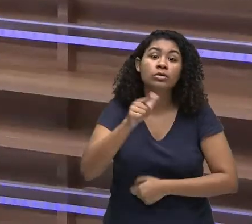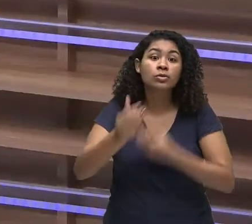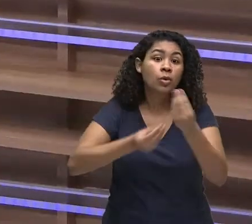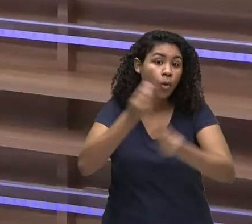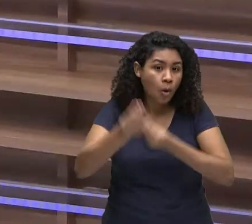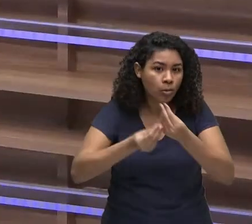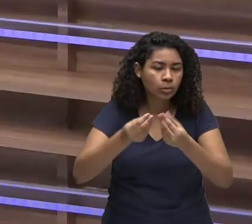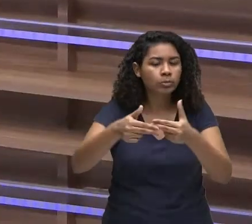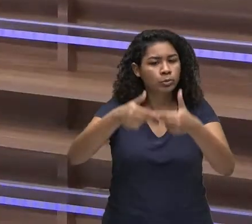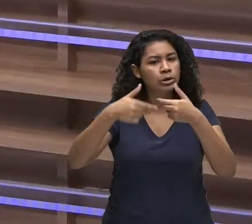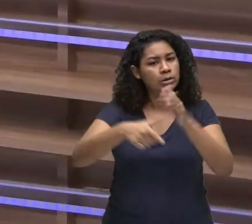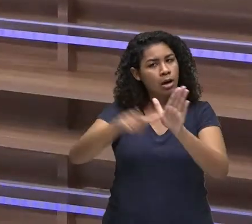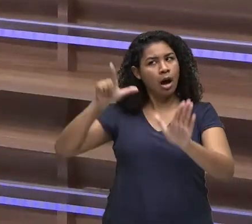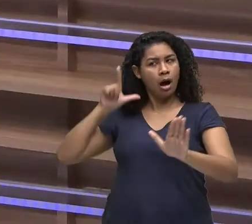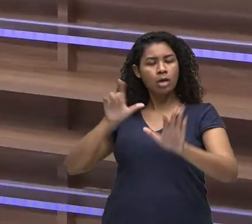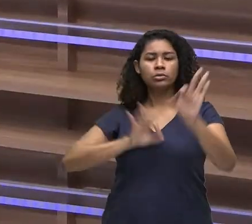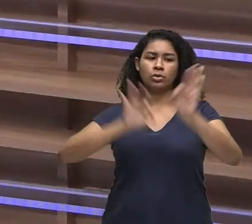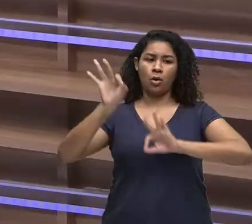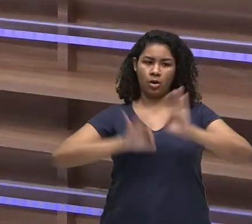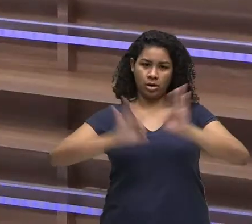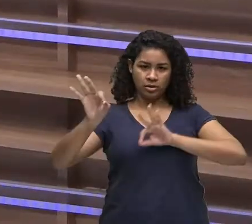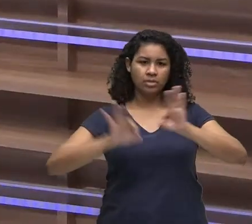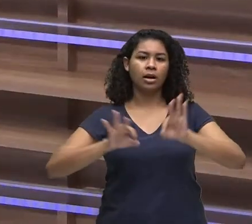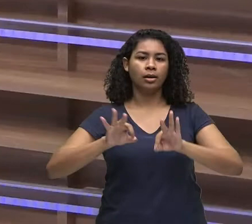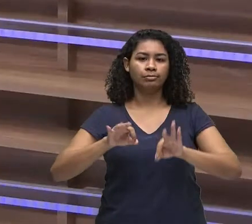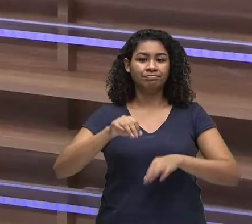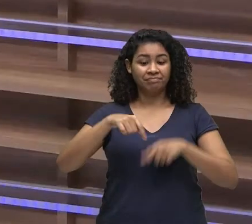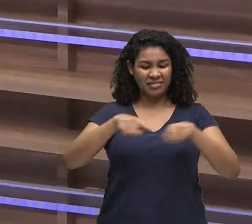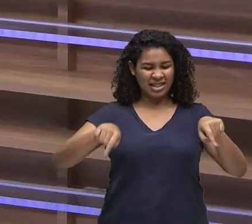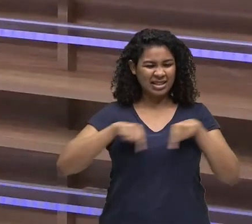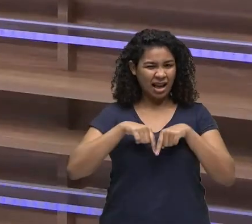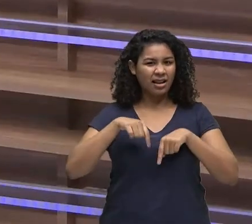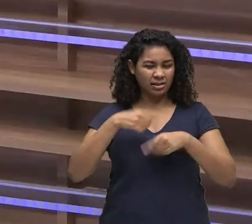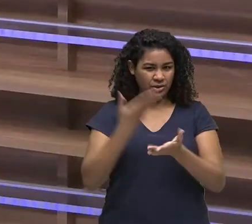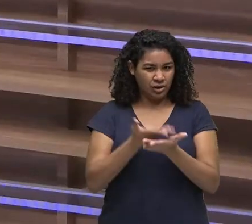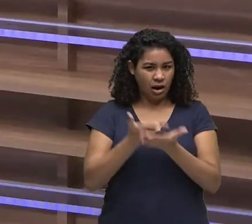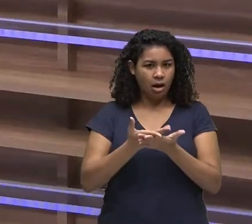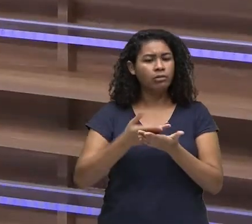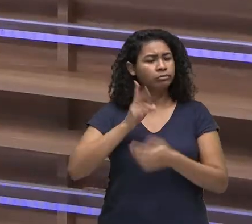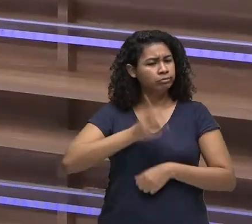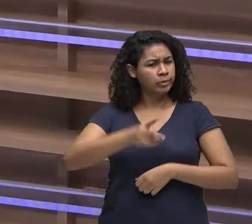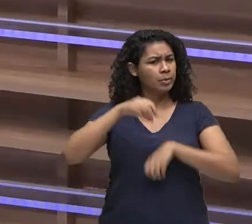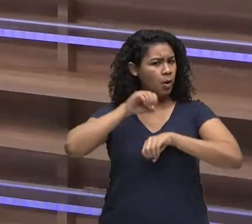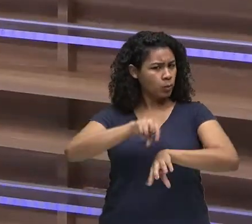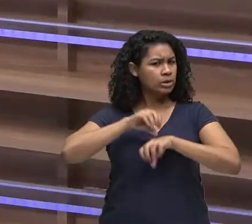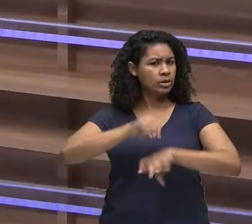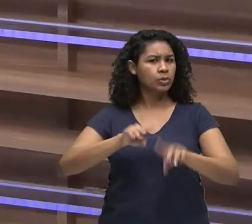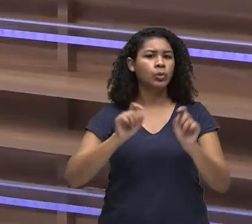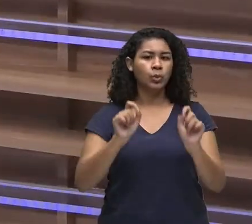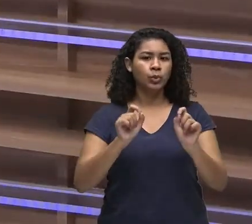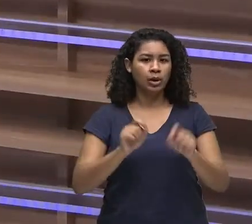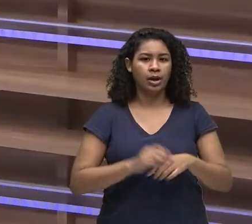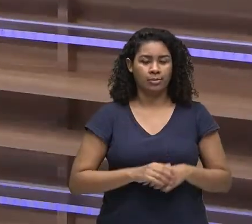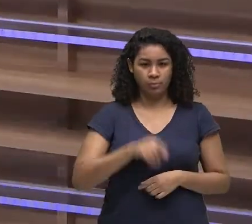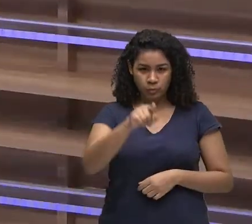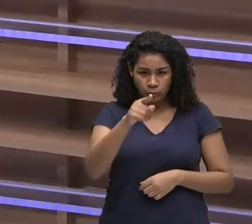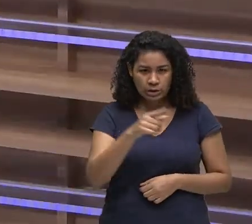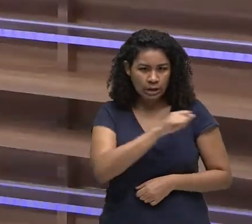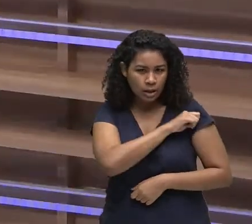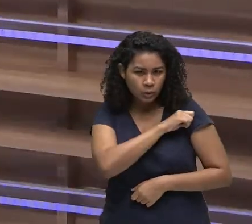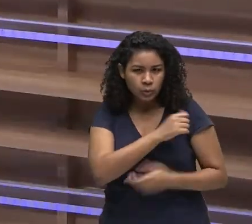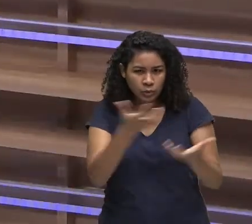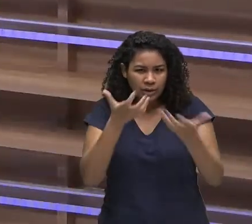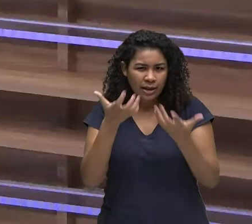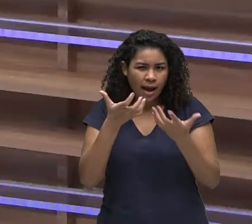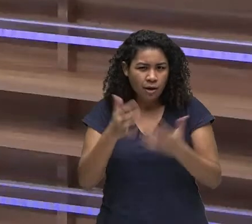os meus alunos. Tenha sempre um plano B. Né? Professor, eu quero ser jogador de futebol. Ok, show de bola. Vamos